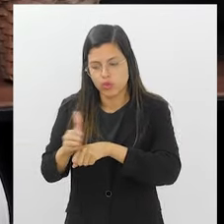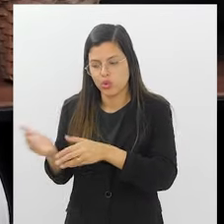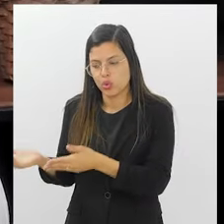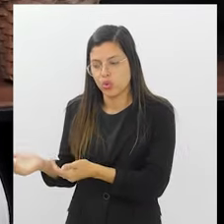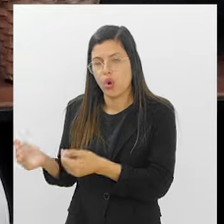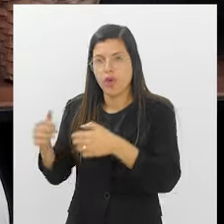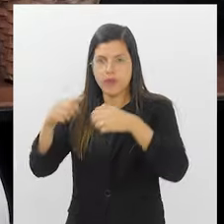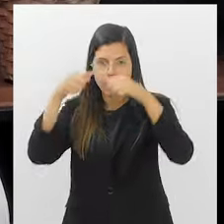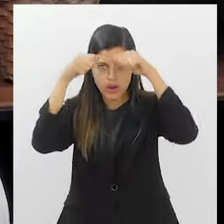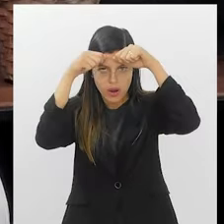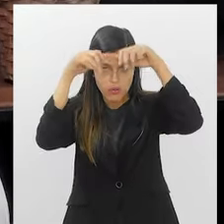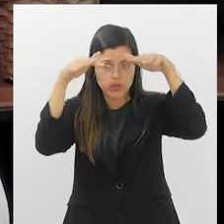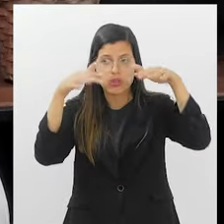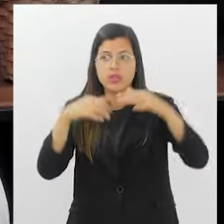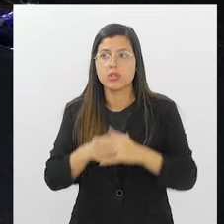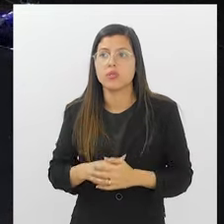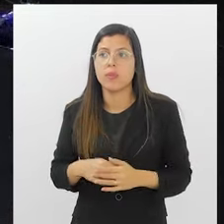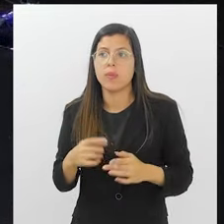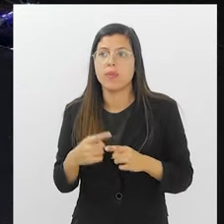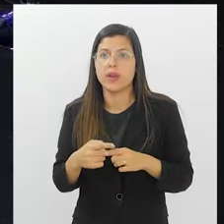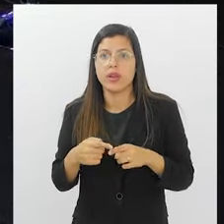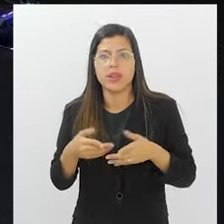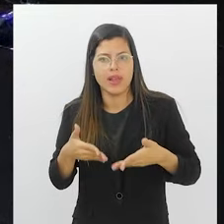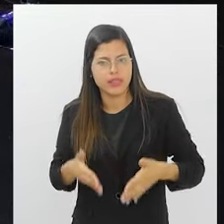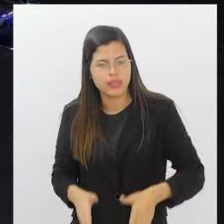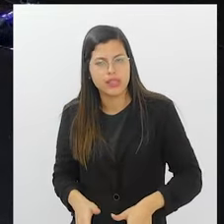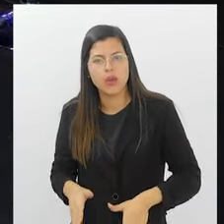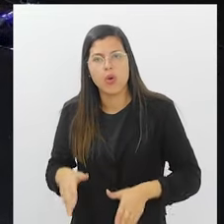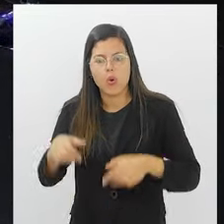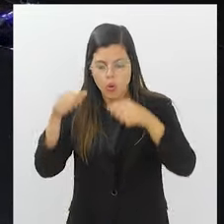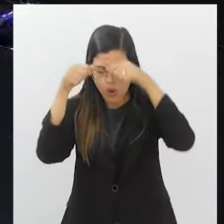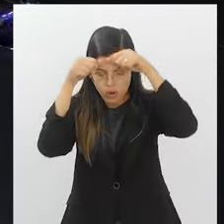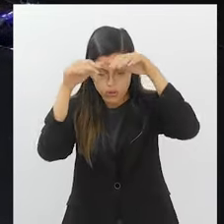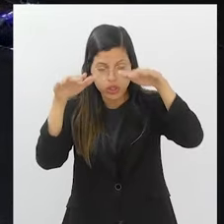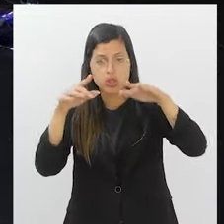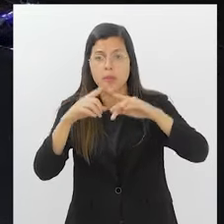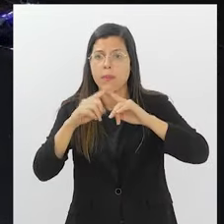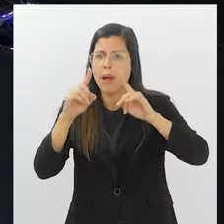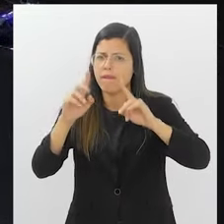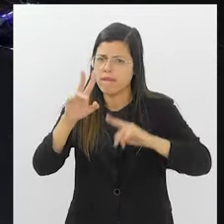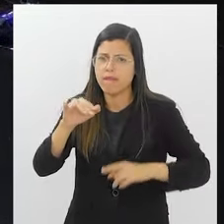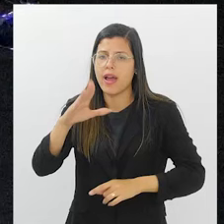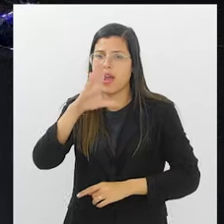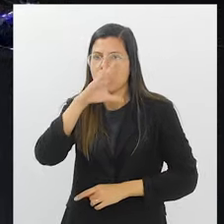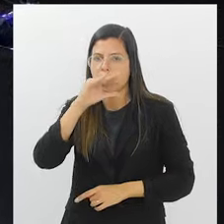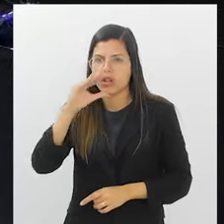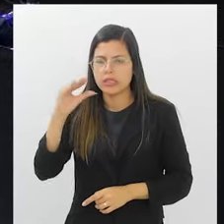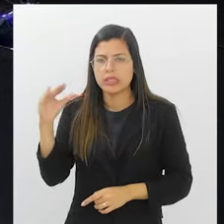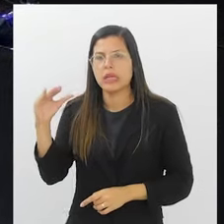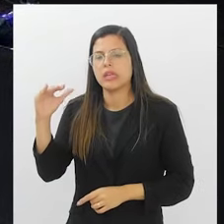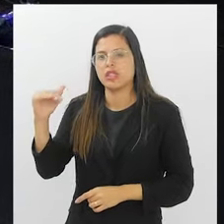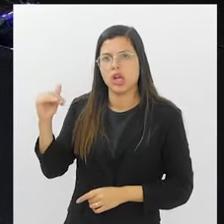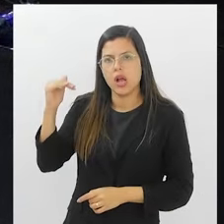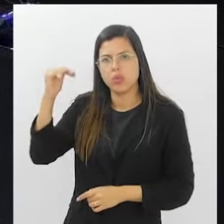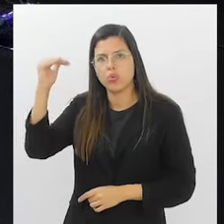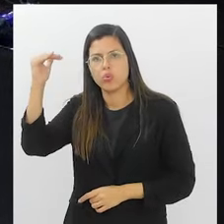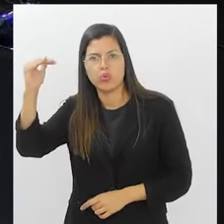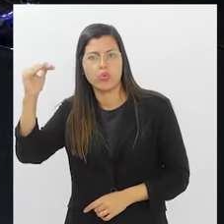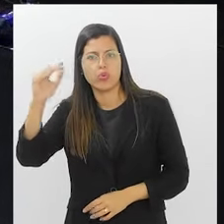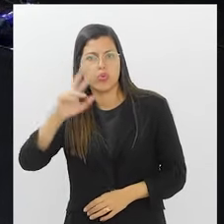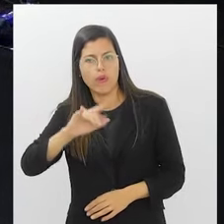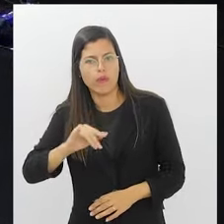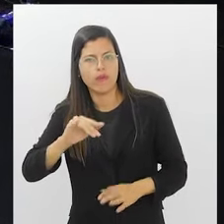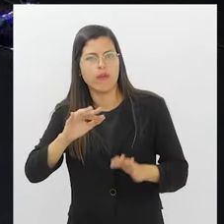autistas, né? Porque nasceu com autismo, foi diagnosticado, mas vai virar um adolescente, vai virar um adulto,